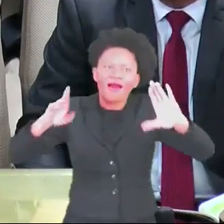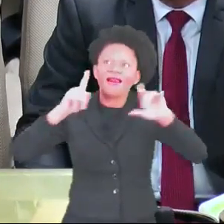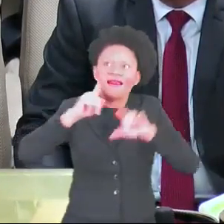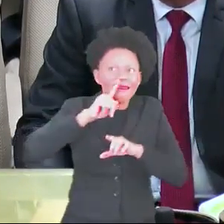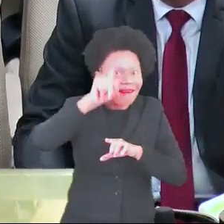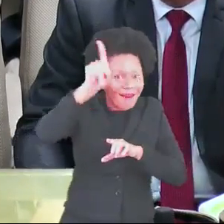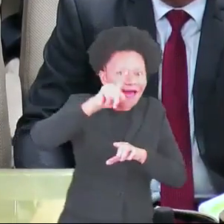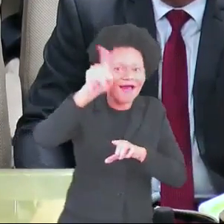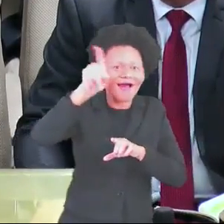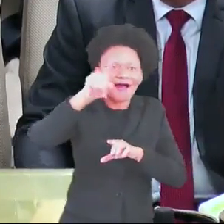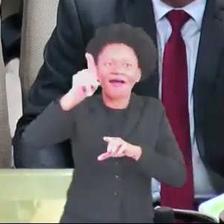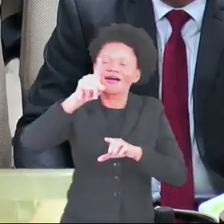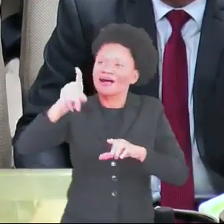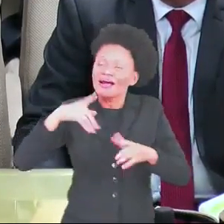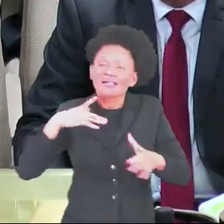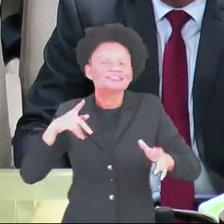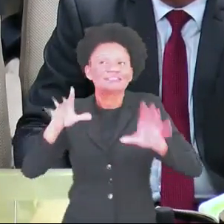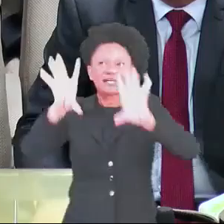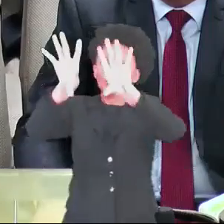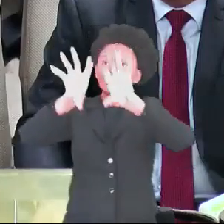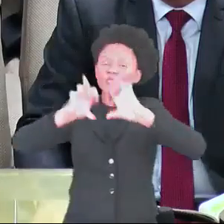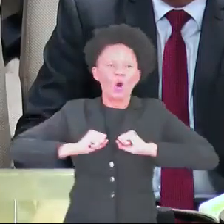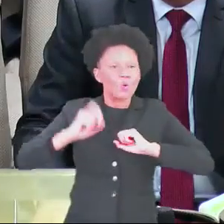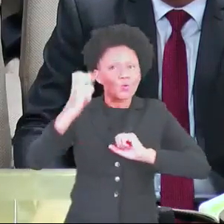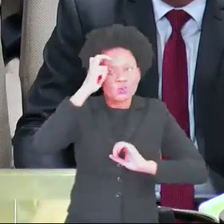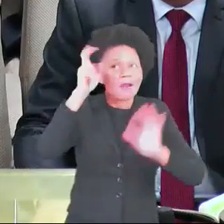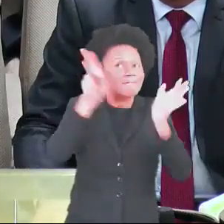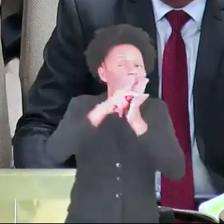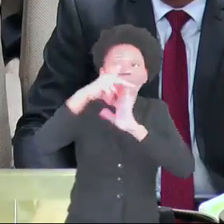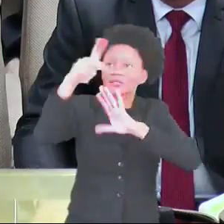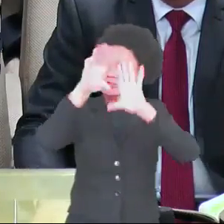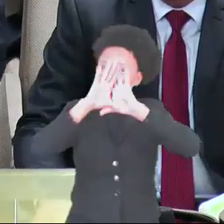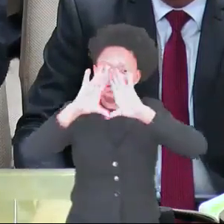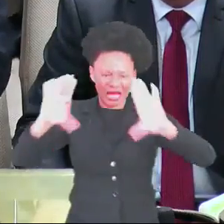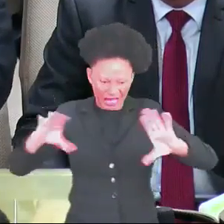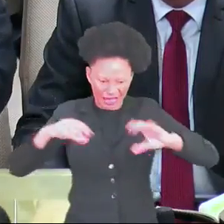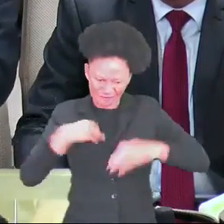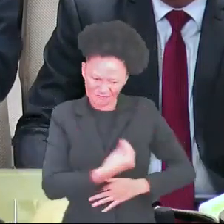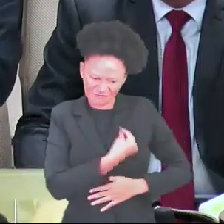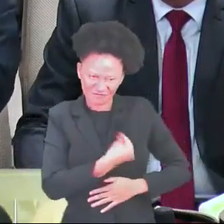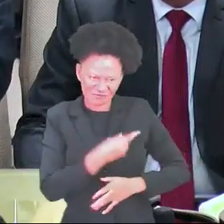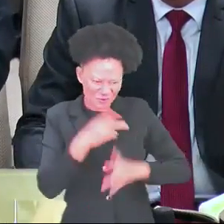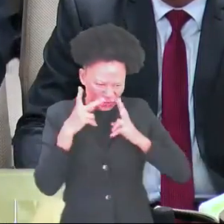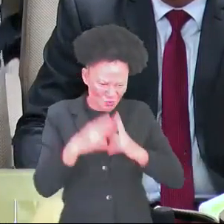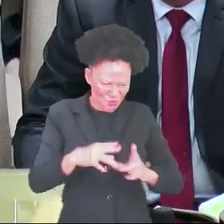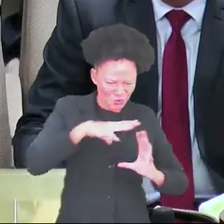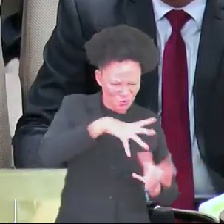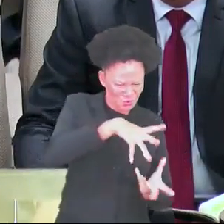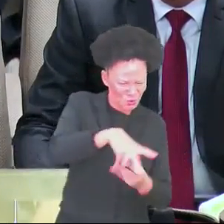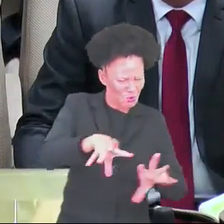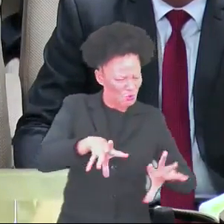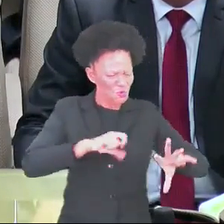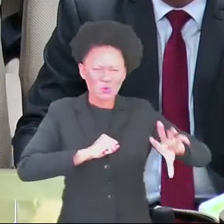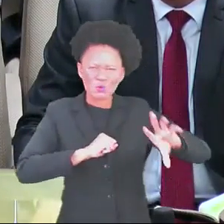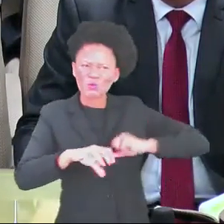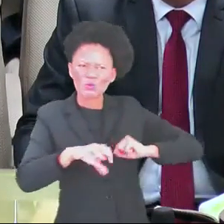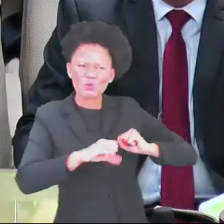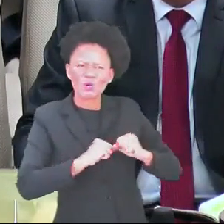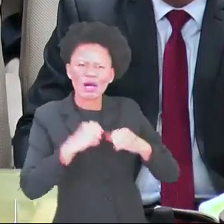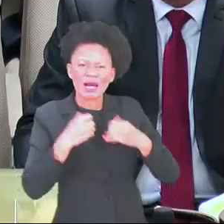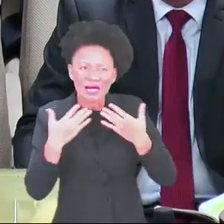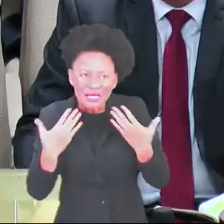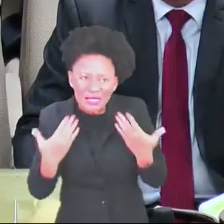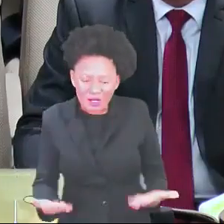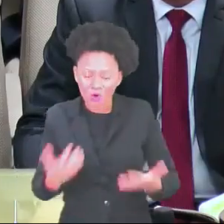lá, rações de lá, de forma que a nossa vida não anda empareada com a ação que o mundo tem. Quando o Espírito